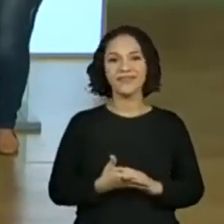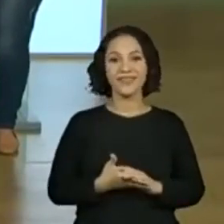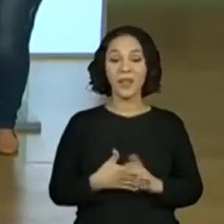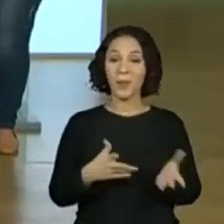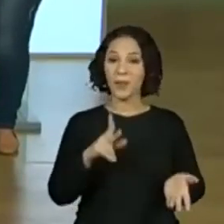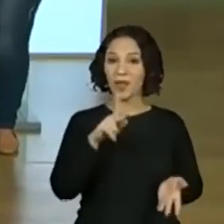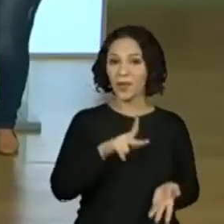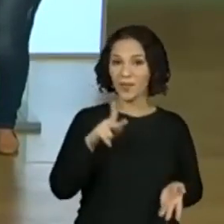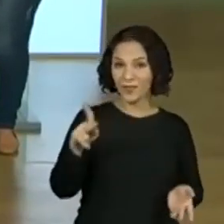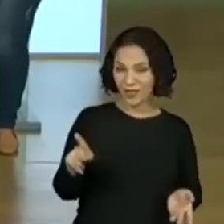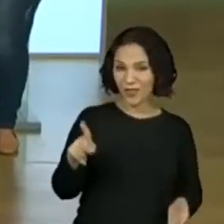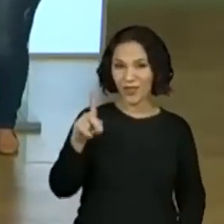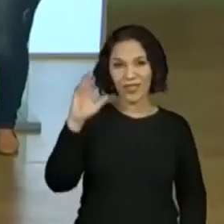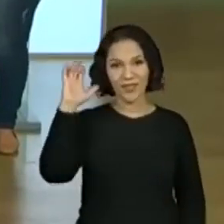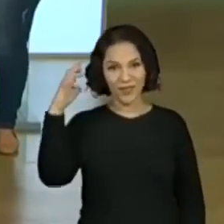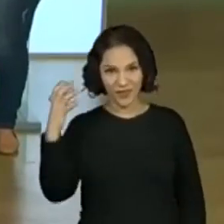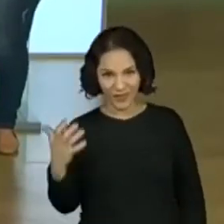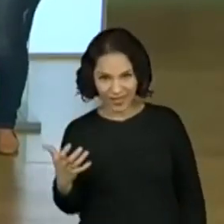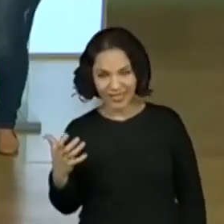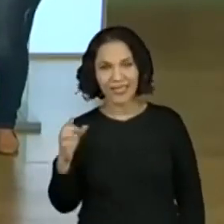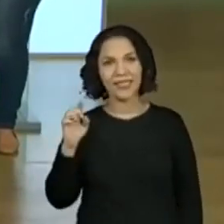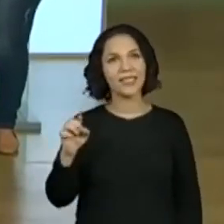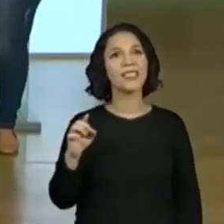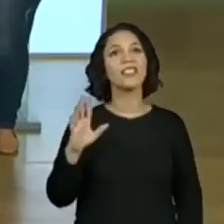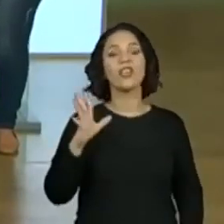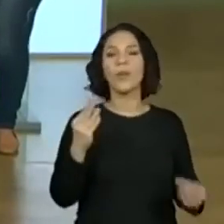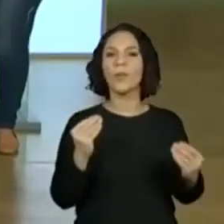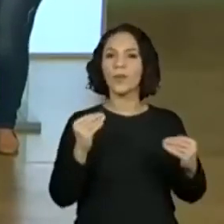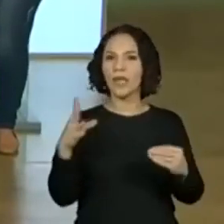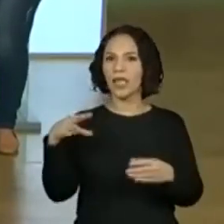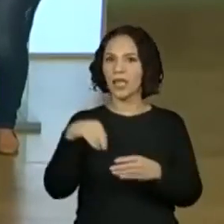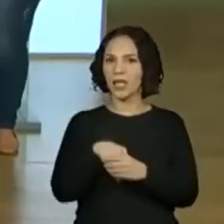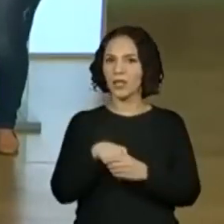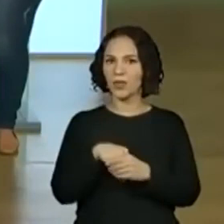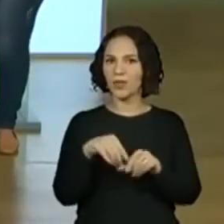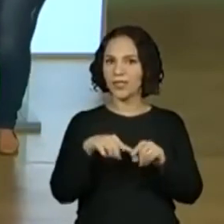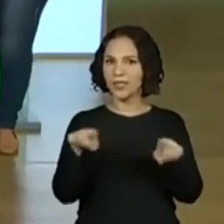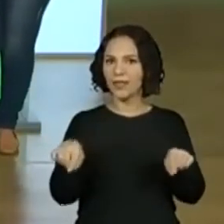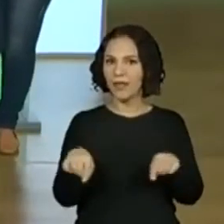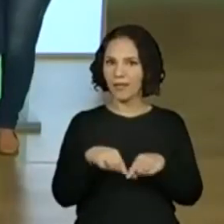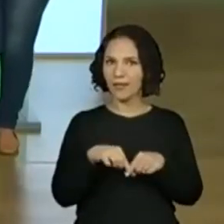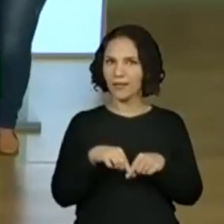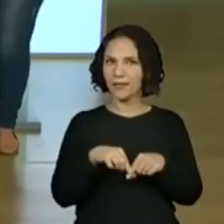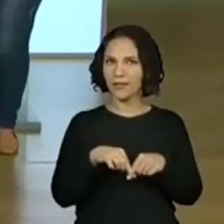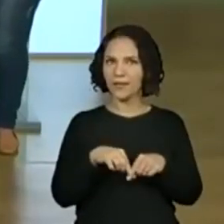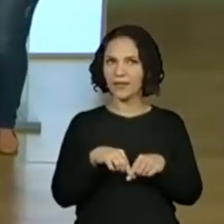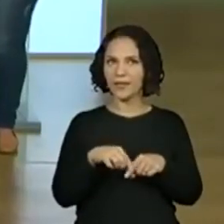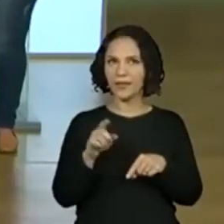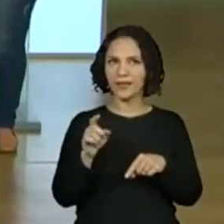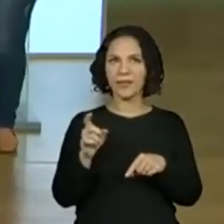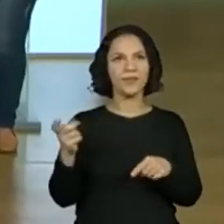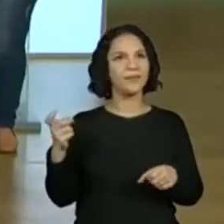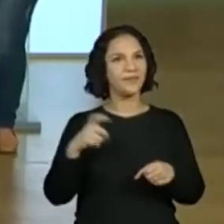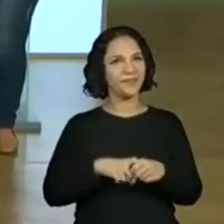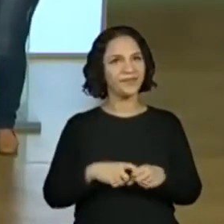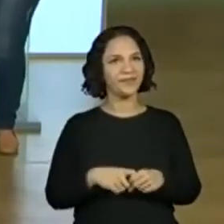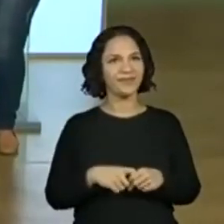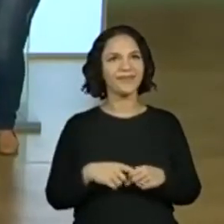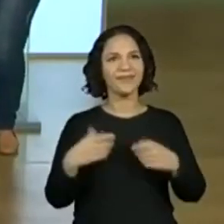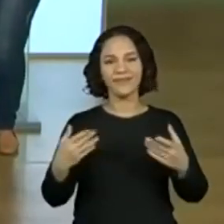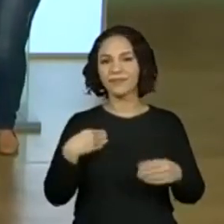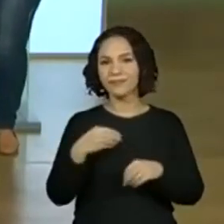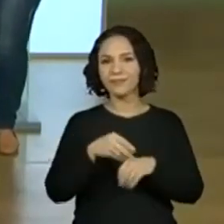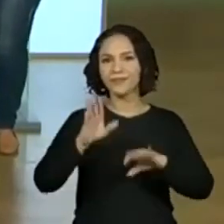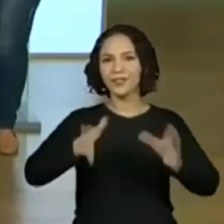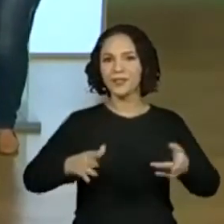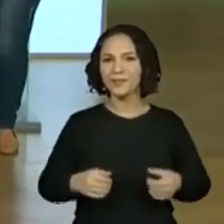Vivi, a gente escreveu a atividade preferida dentro da sala de aula. Assuma. Ai, passei muito? Já contei para